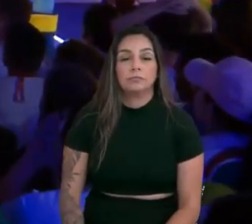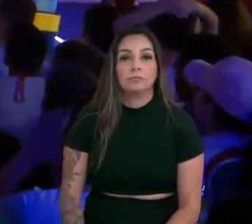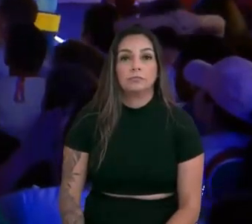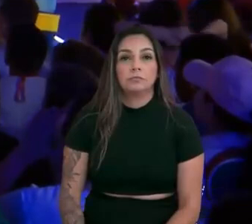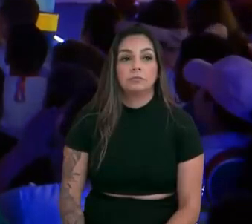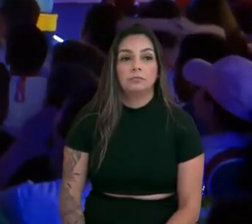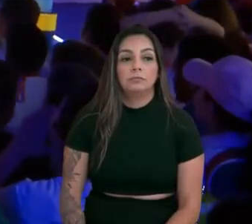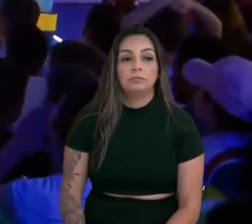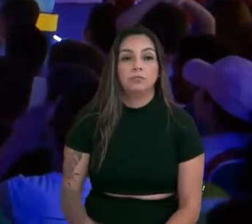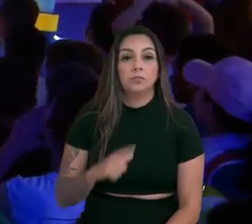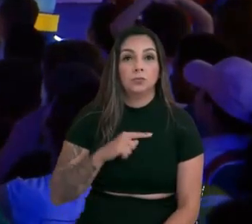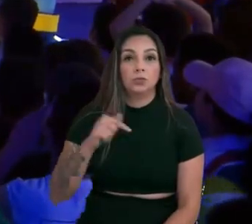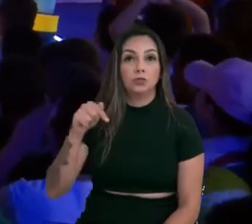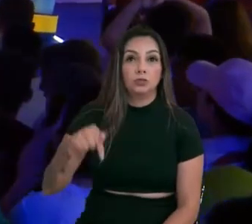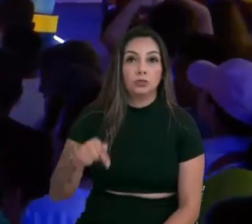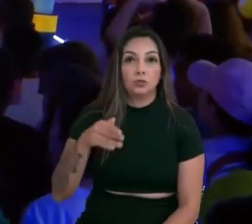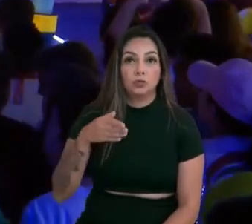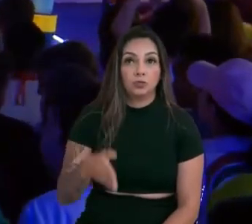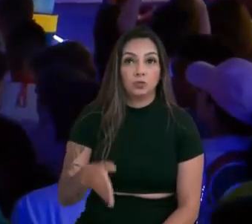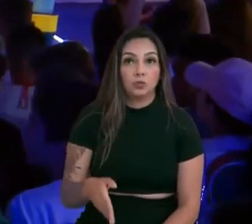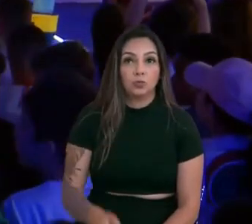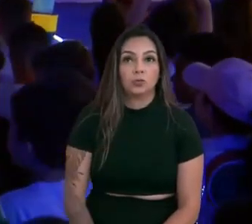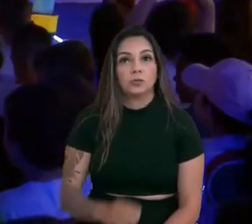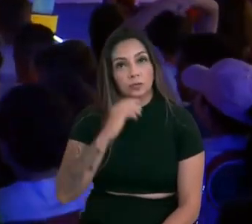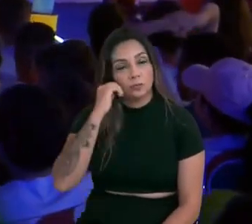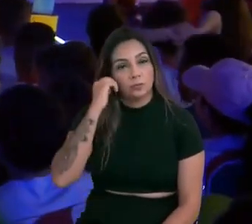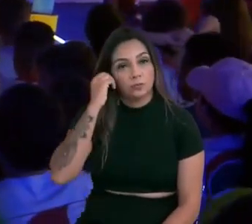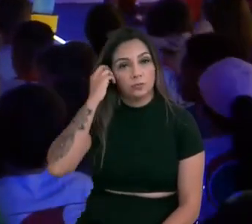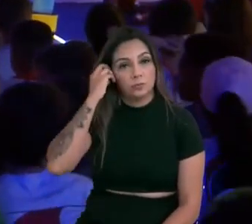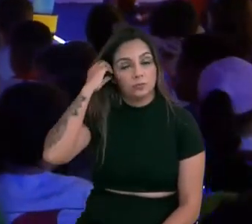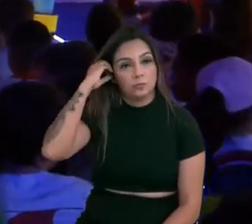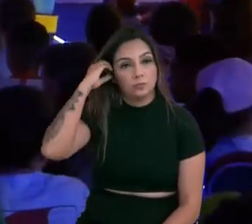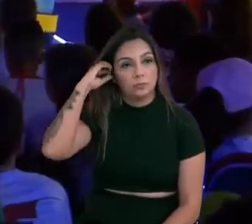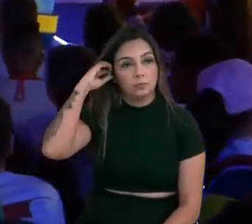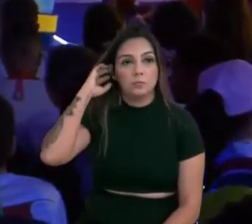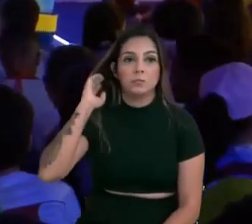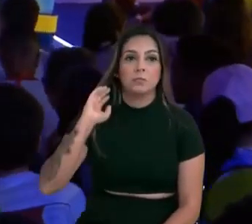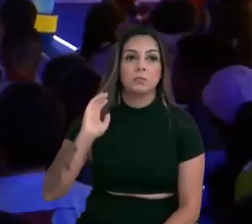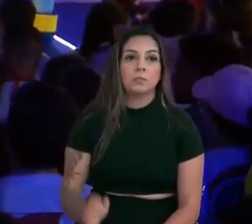Se é fundo, né? Isso, muito.